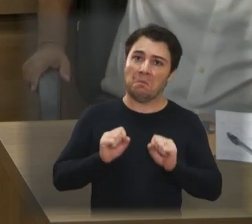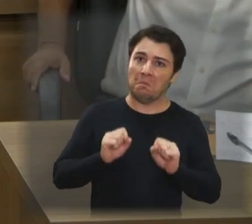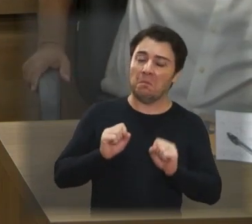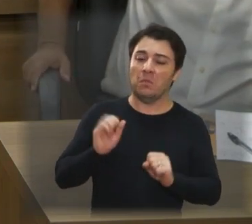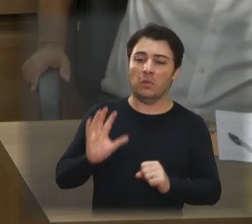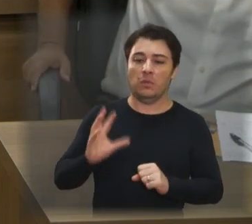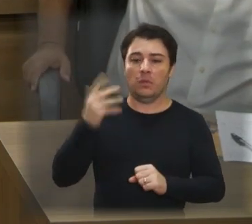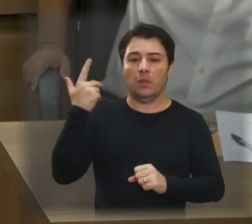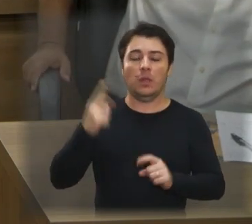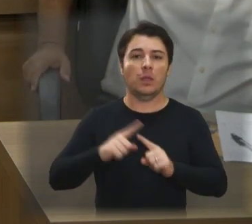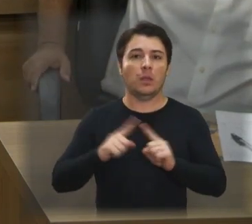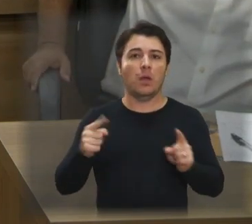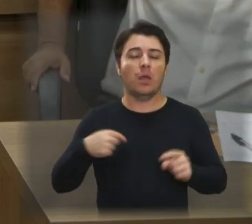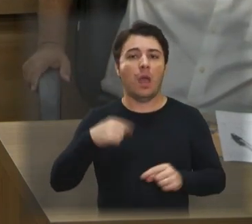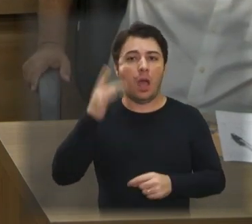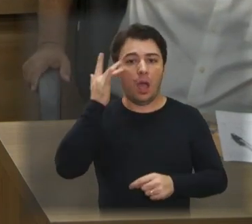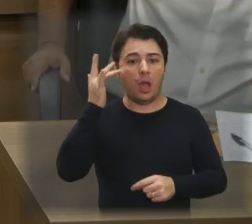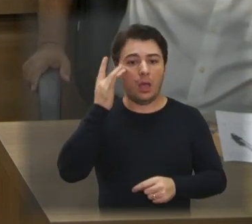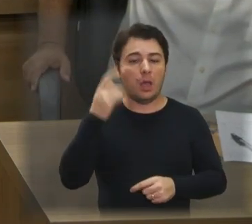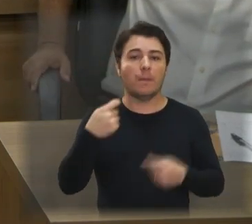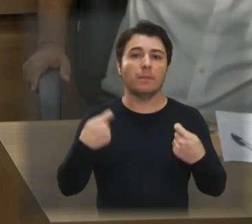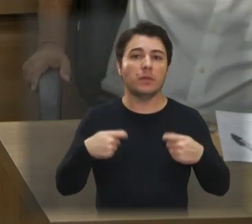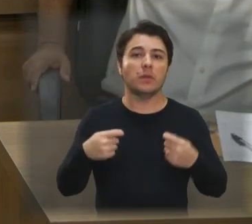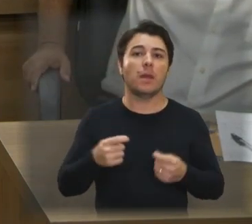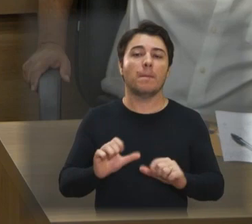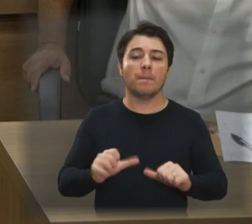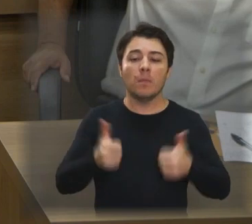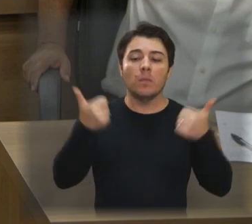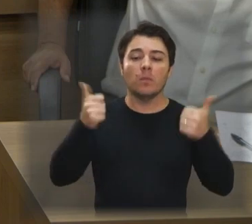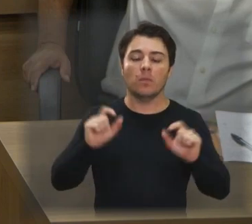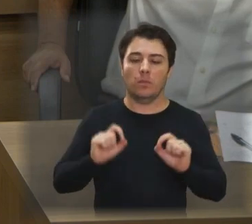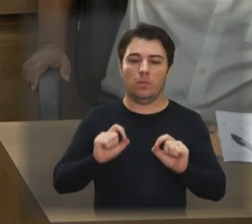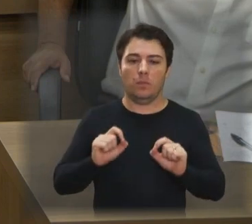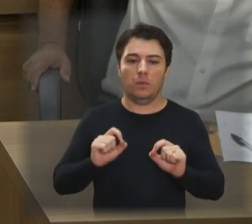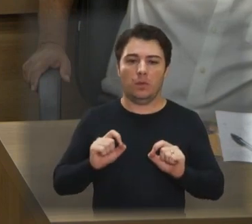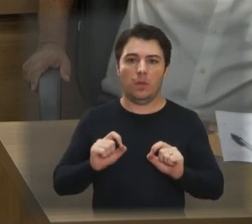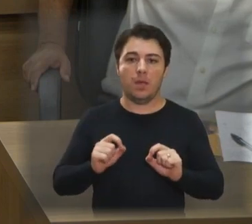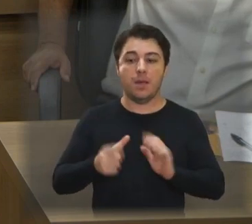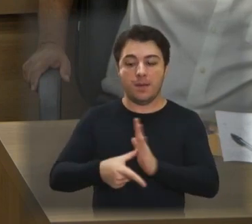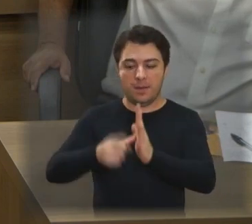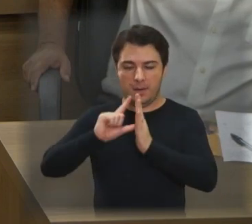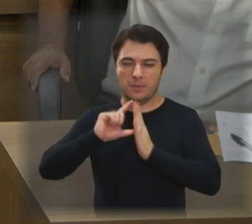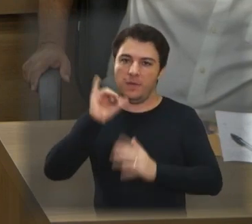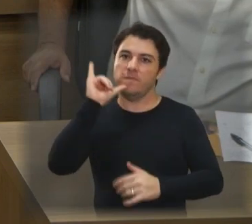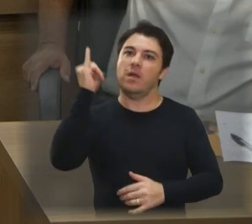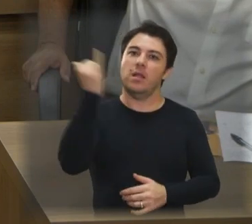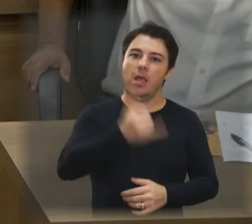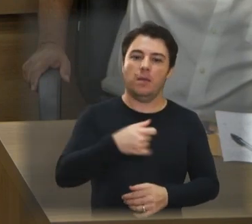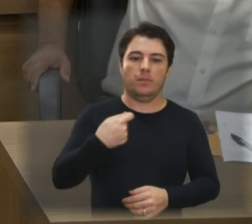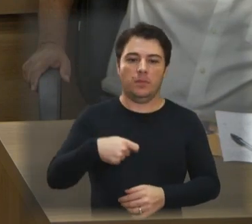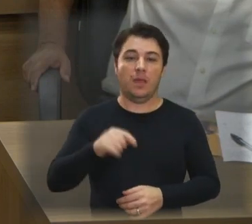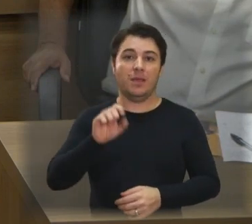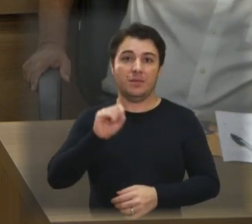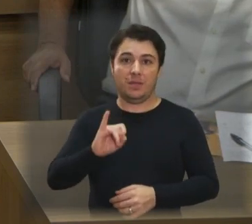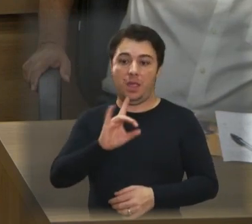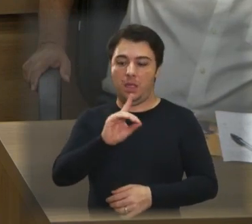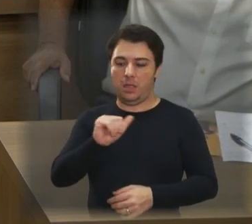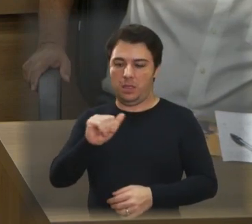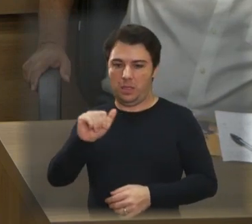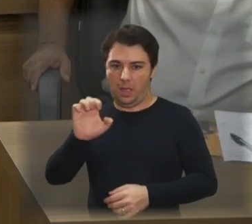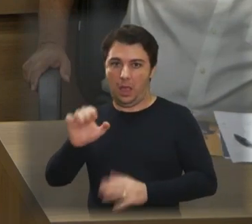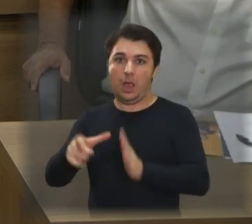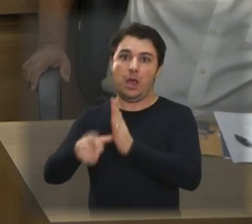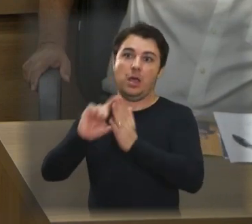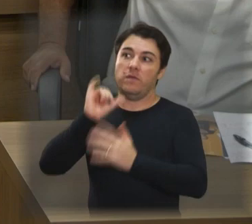poderia tá então o que que eu acho que a gente precisa melhorar que né aviso prévio né cidade tivesse sido